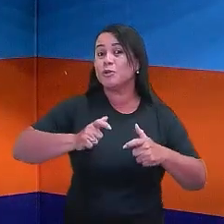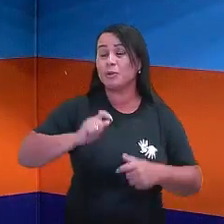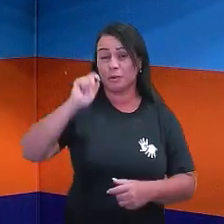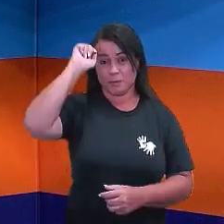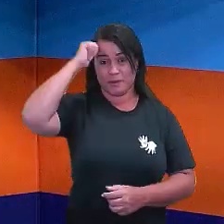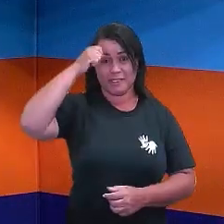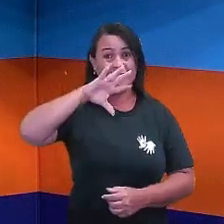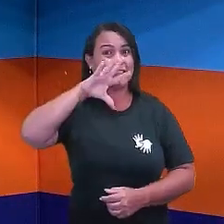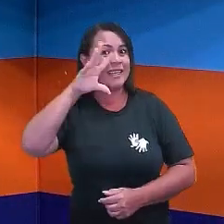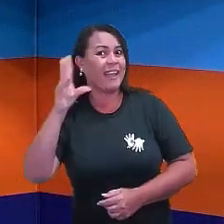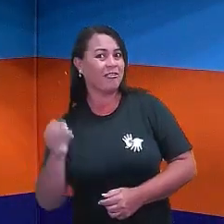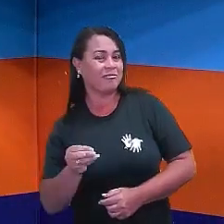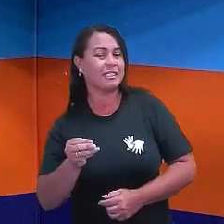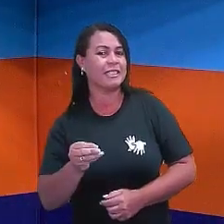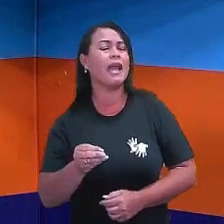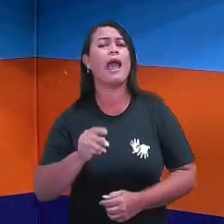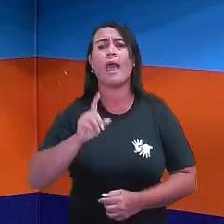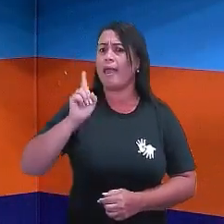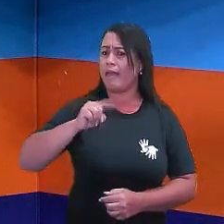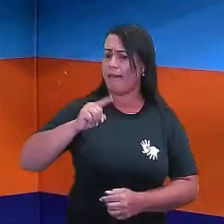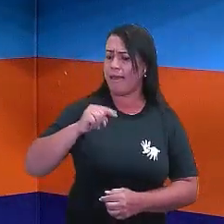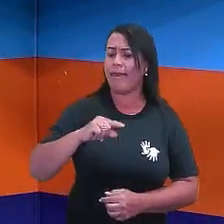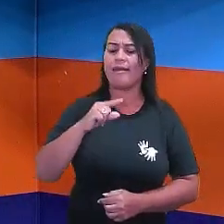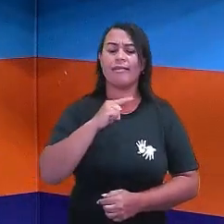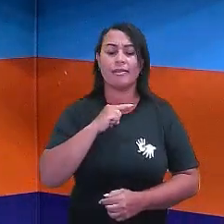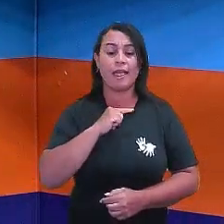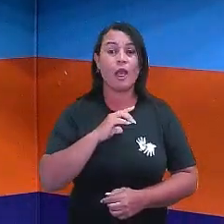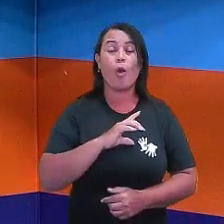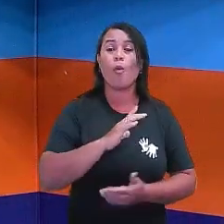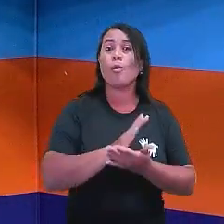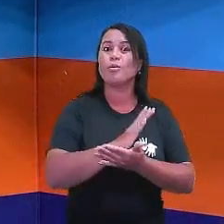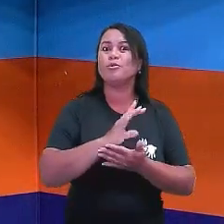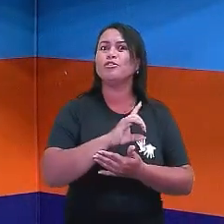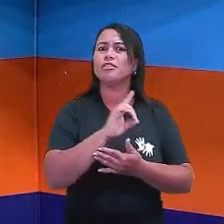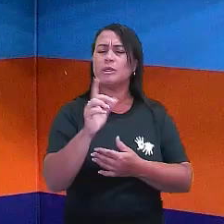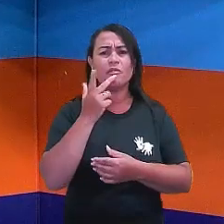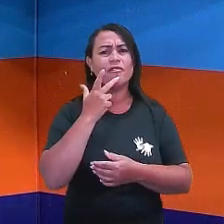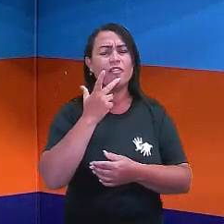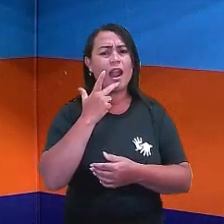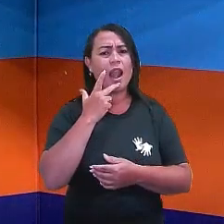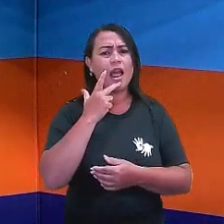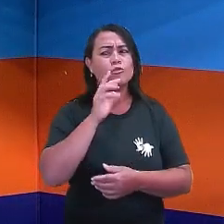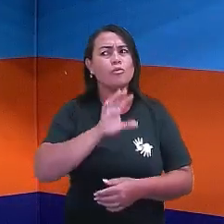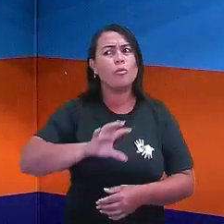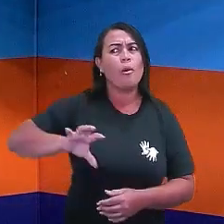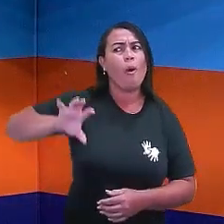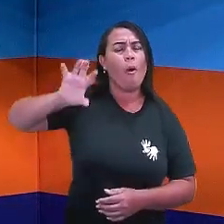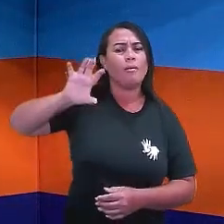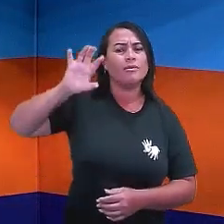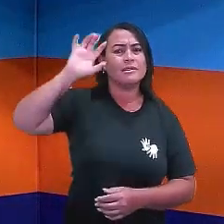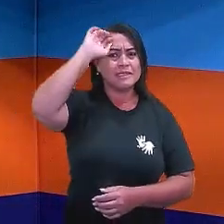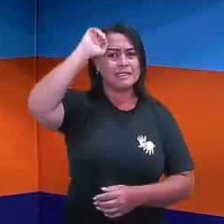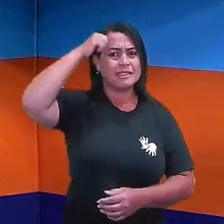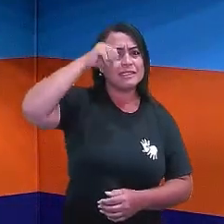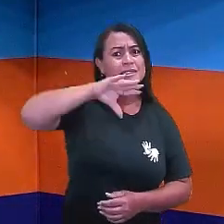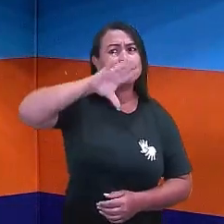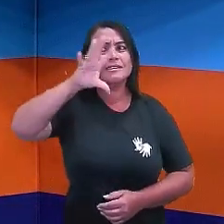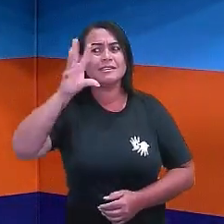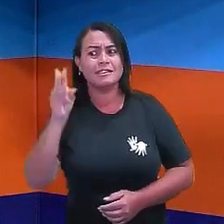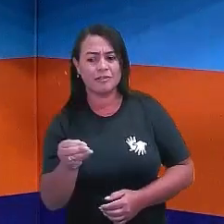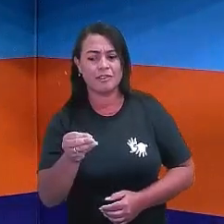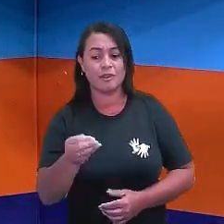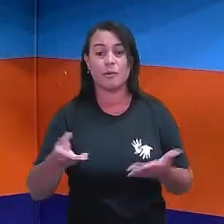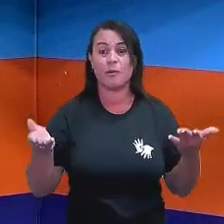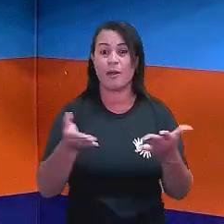continente africano. Esses dias nós estamos falando muito sobre o continente africano e dessa vez